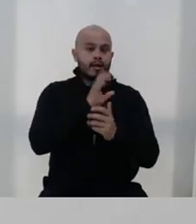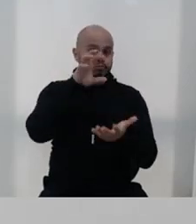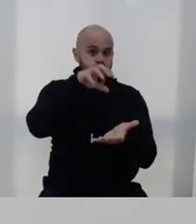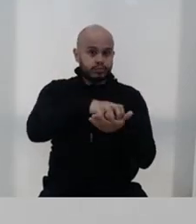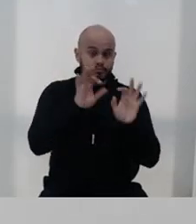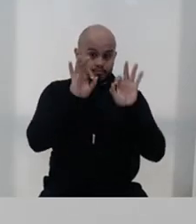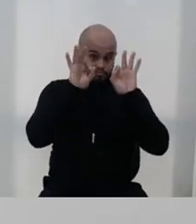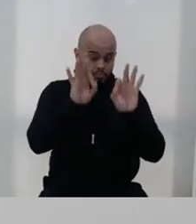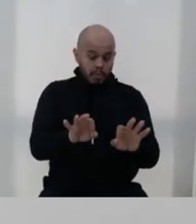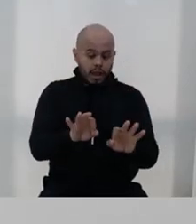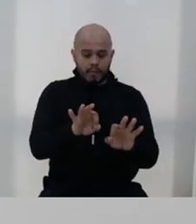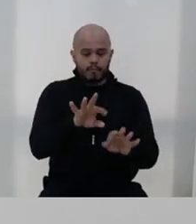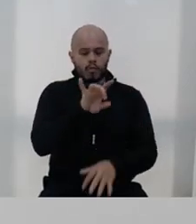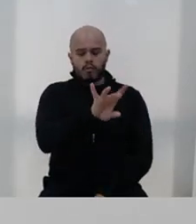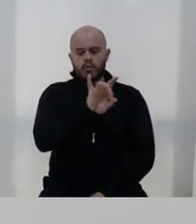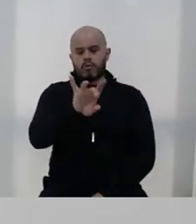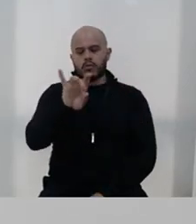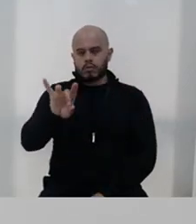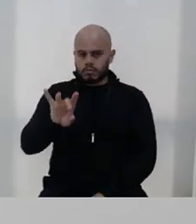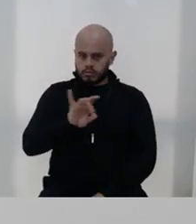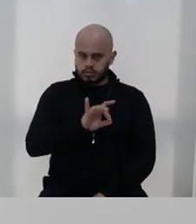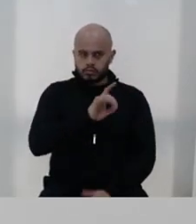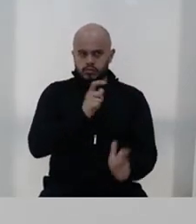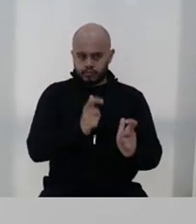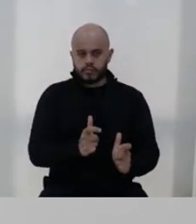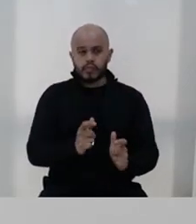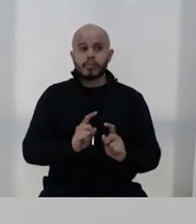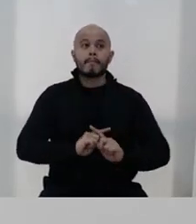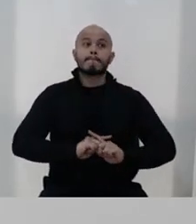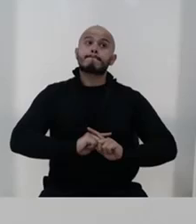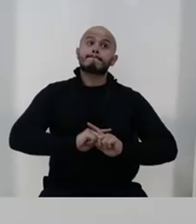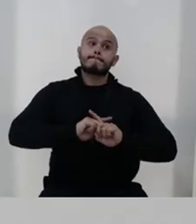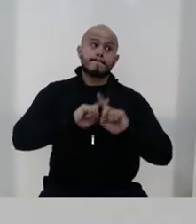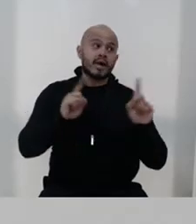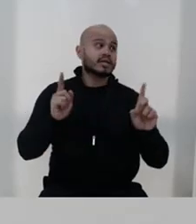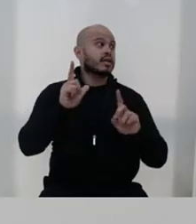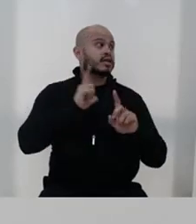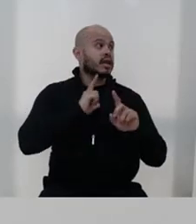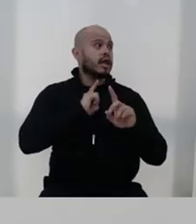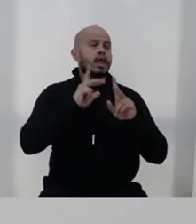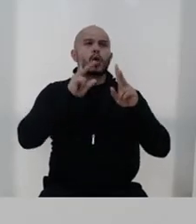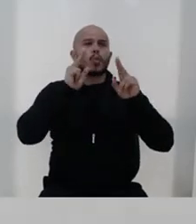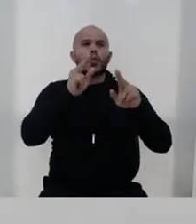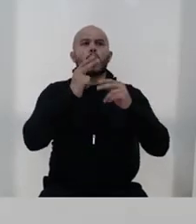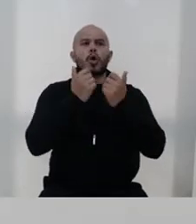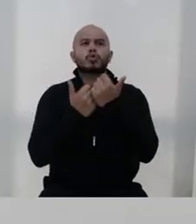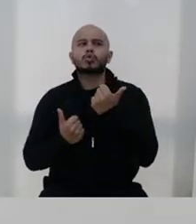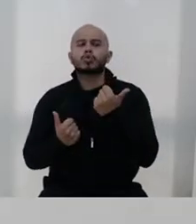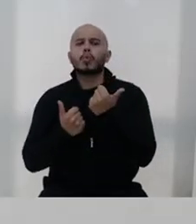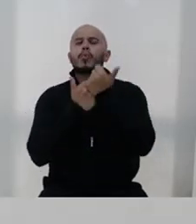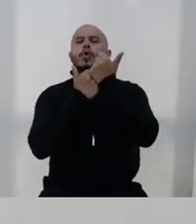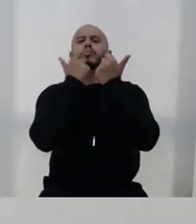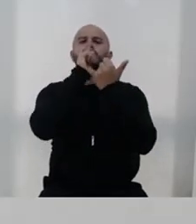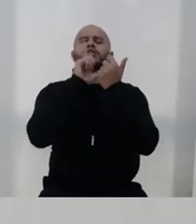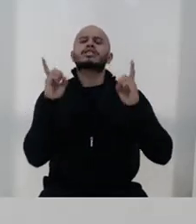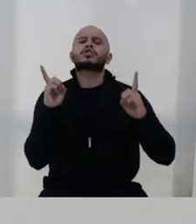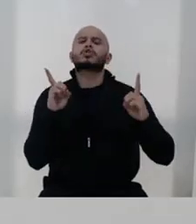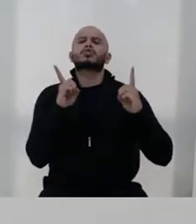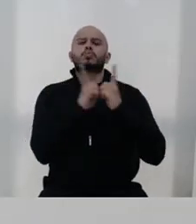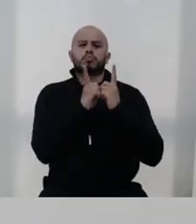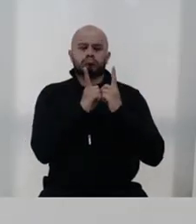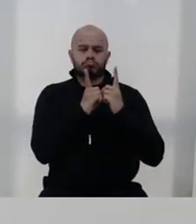titulares, né, de cada um das cidades, mas elas são suportes para o atendimento mais territorializado.